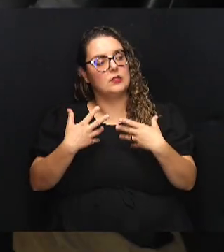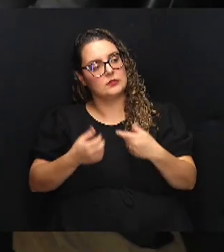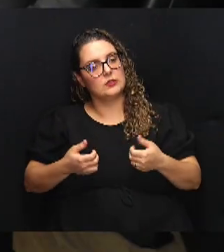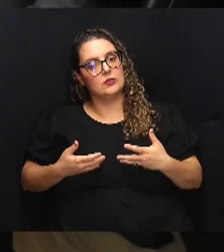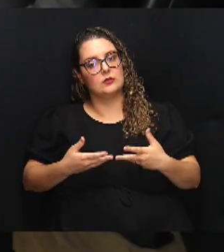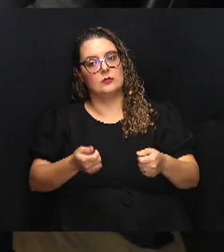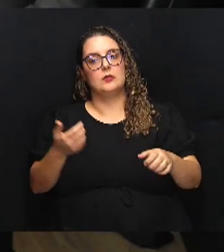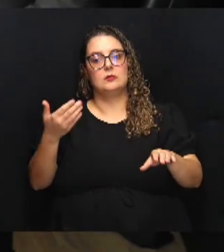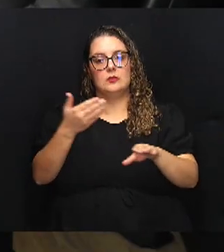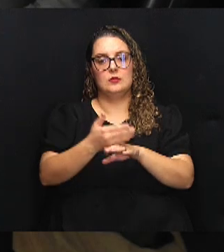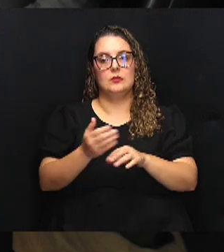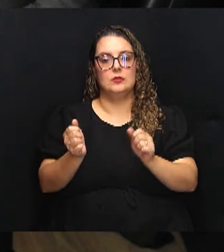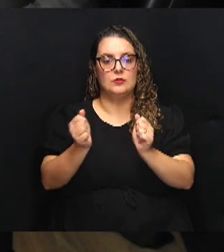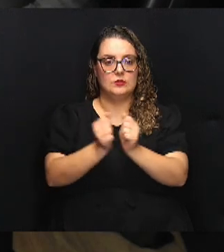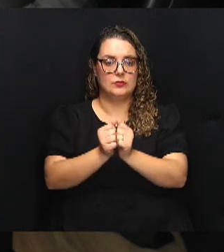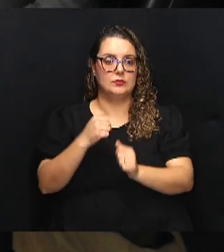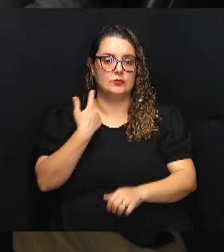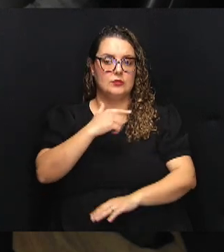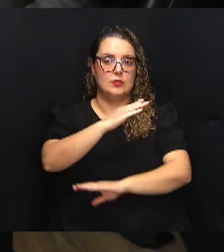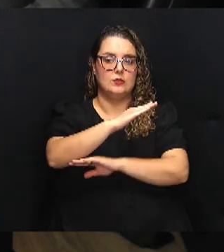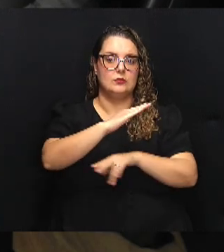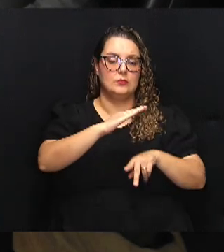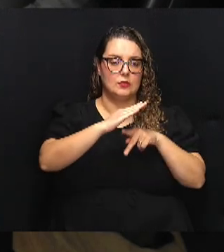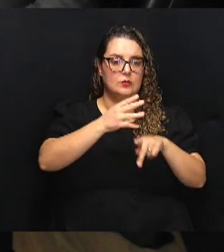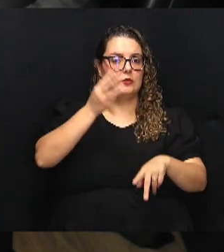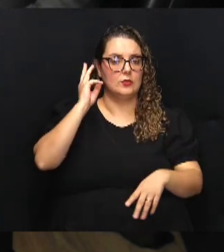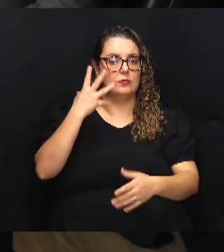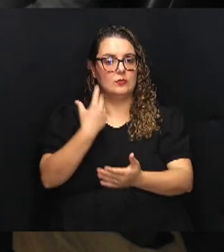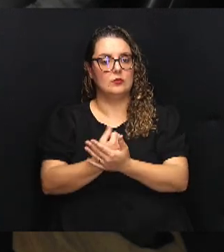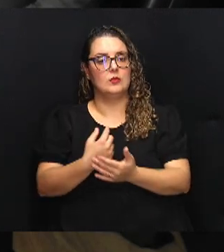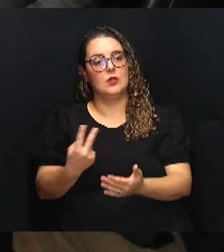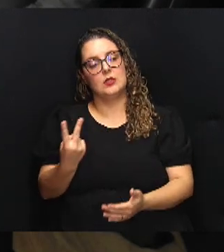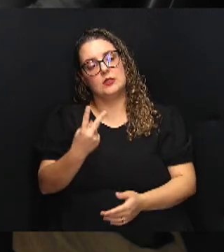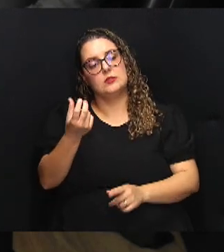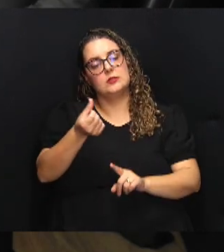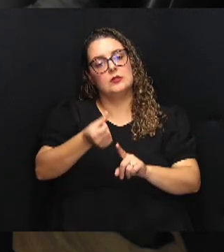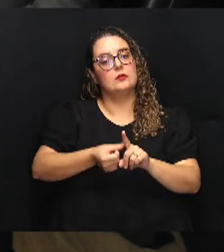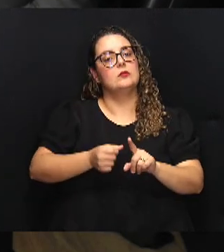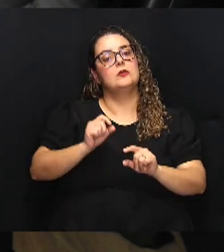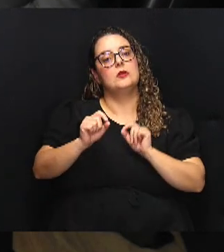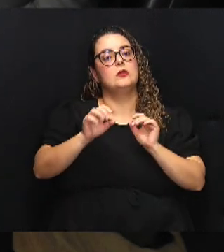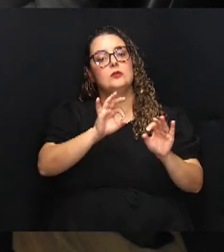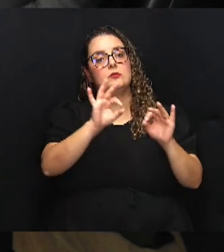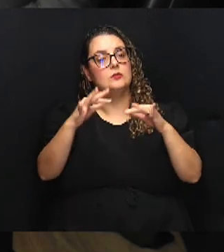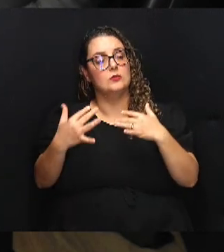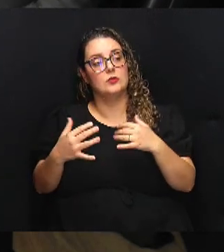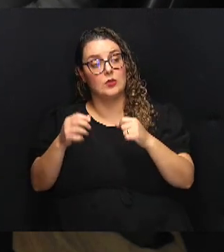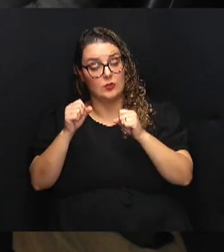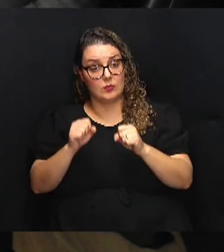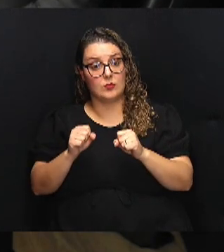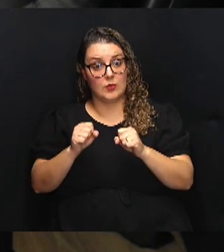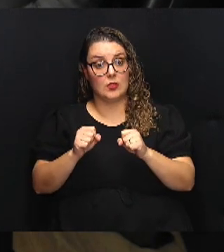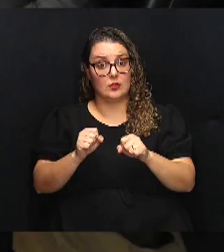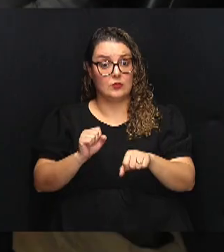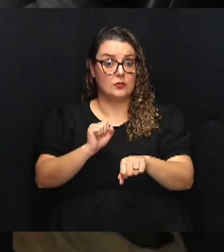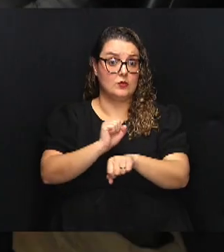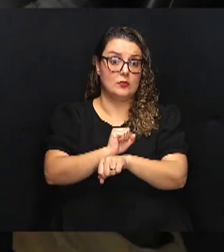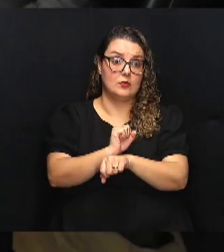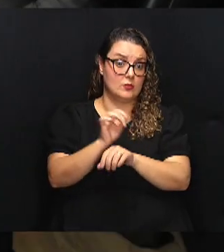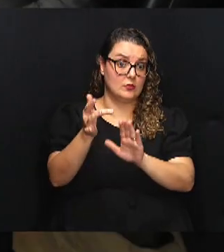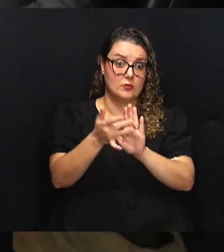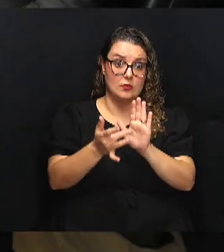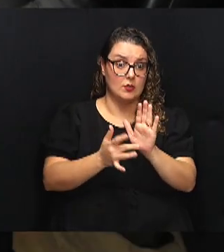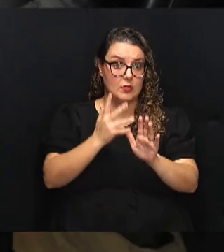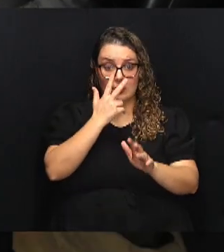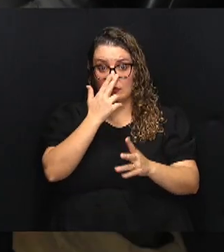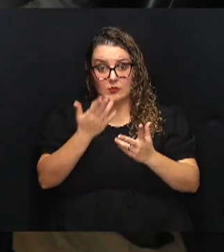para participar aqui do nosso podcast. Para este segundo semestre, quem está nos acompanhando pode esperar pautas parecidas